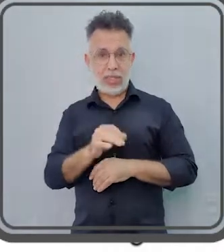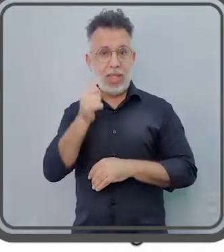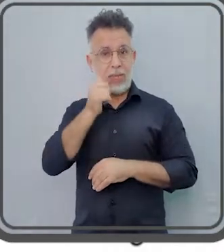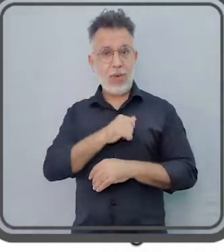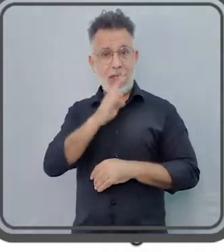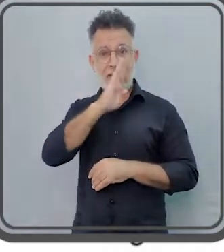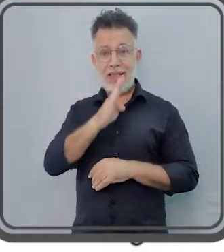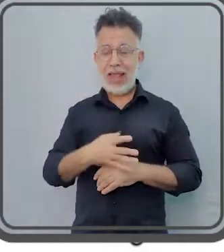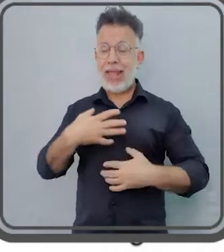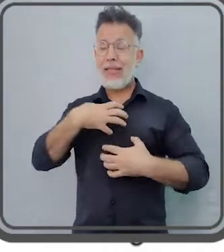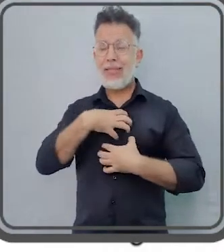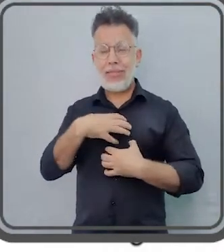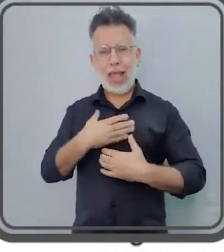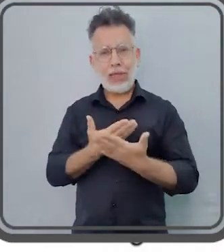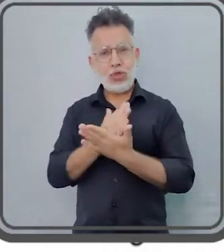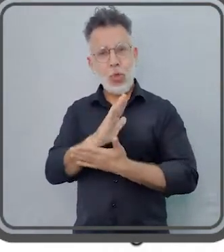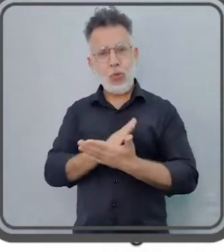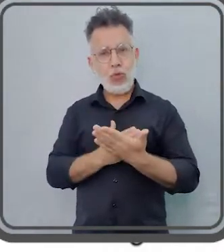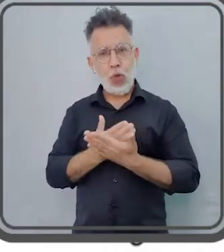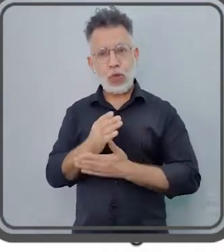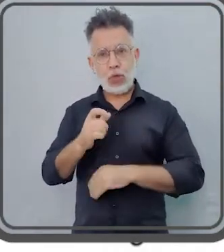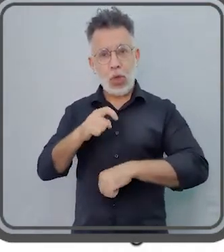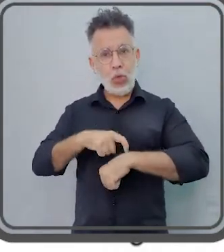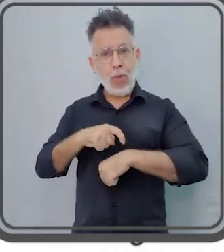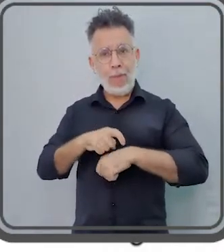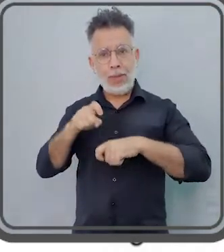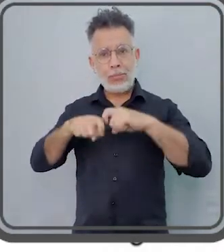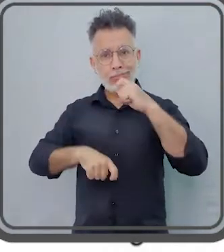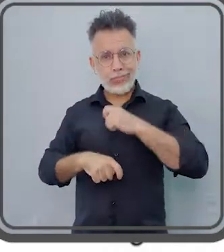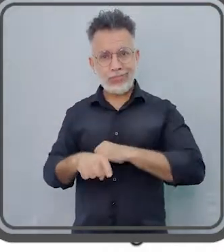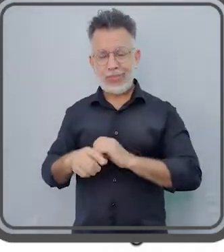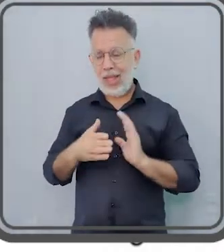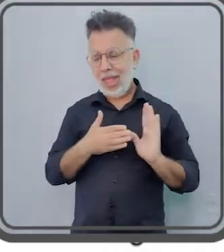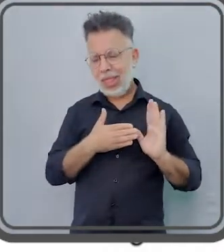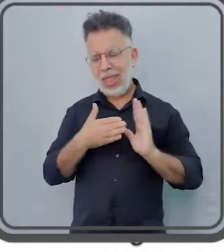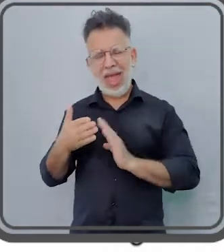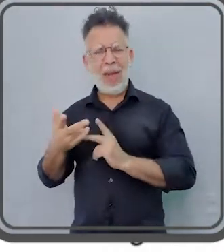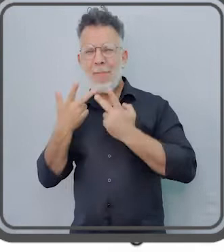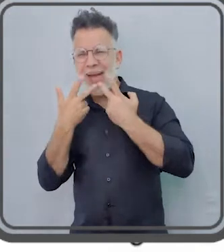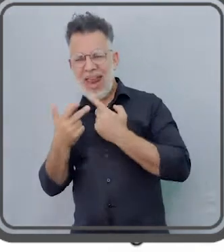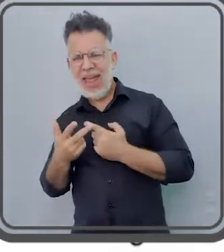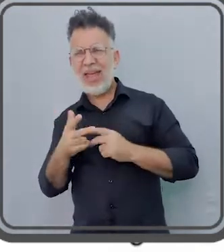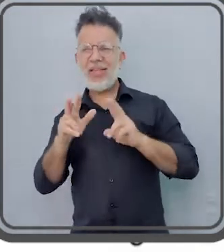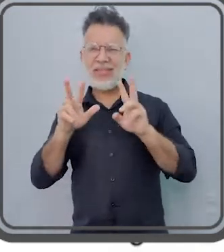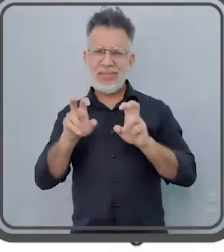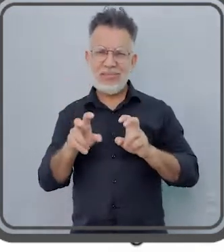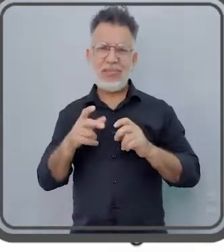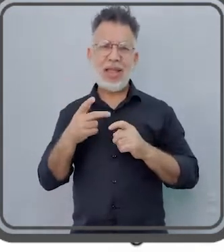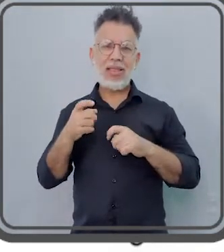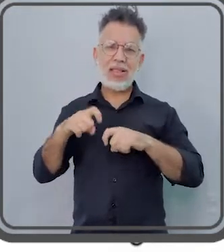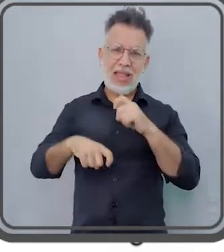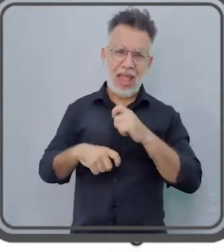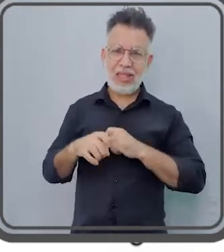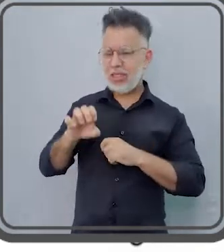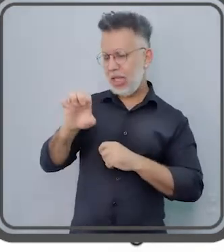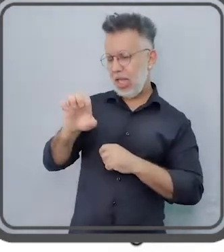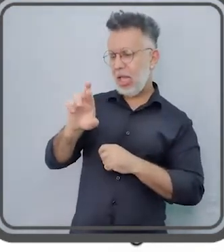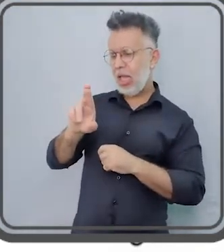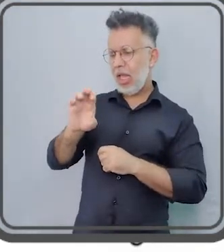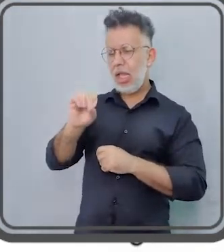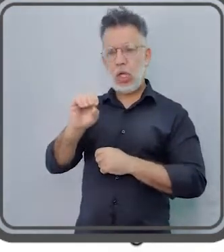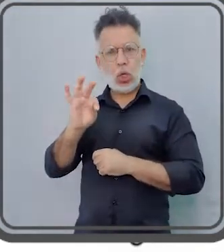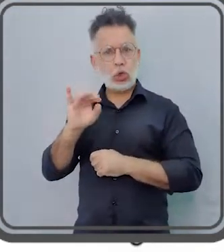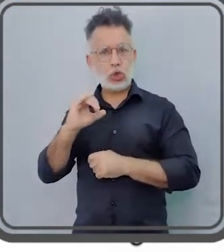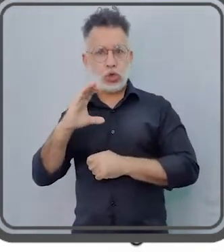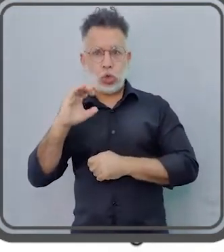sentem desconforto na hora da relação sexual. No longo prazo, isso pode parecer um papo assim de sexo, do erótico, mas no longo prazo isso determina muito